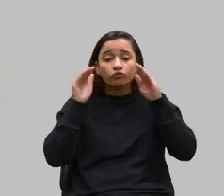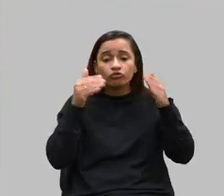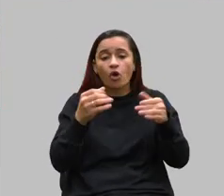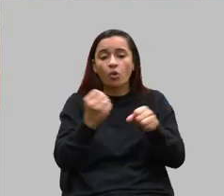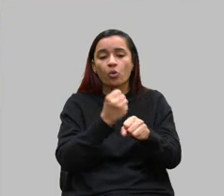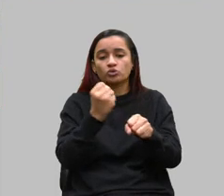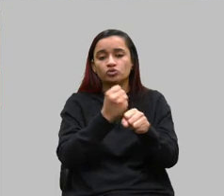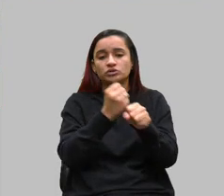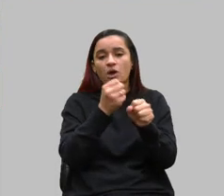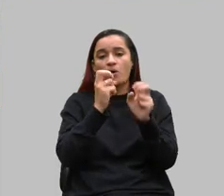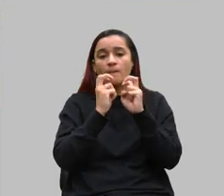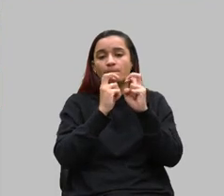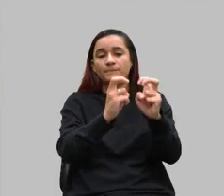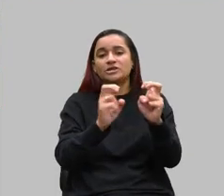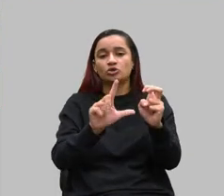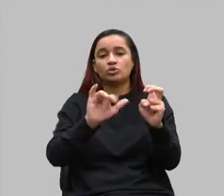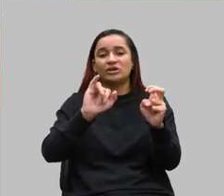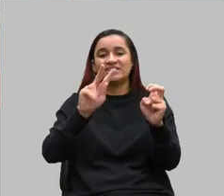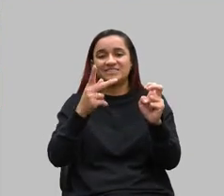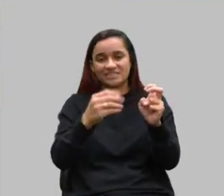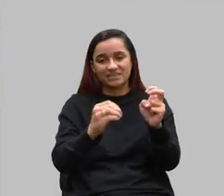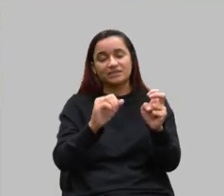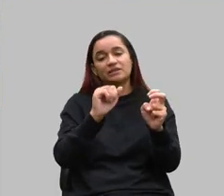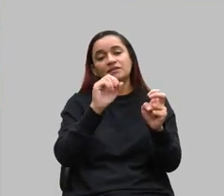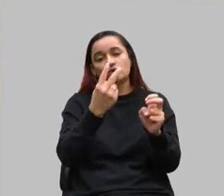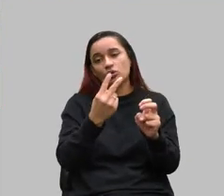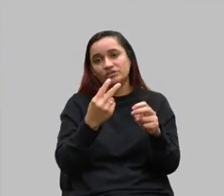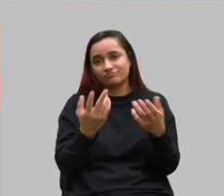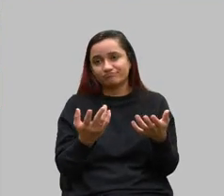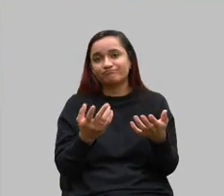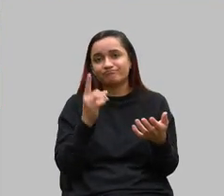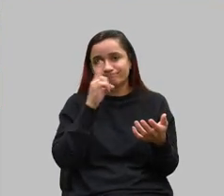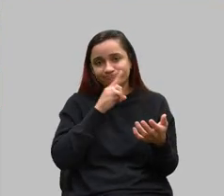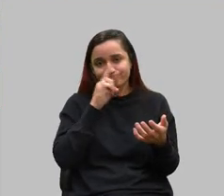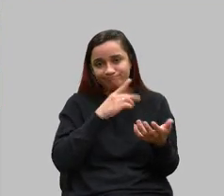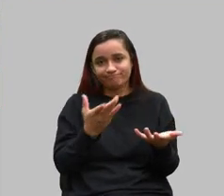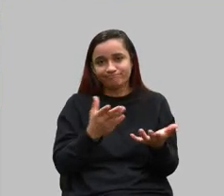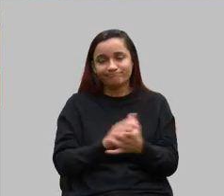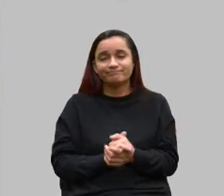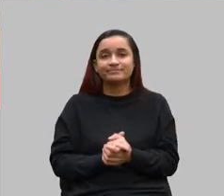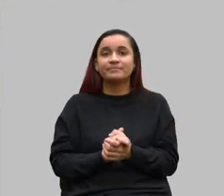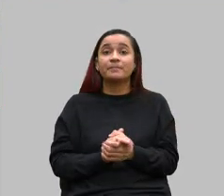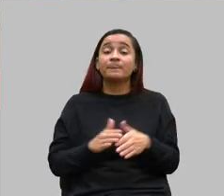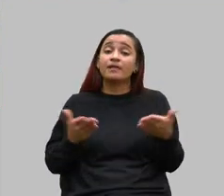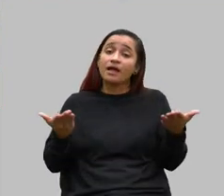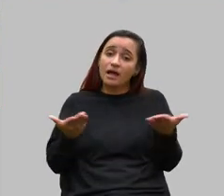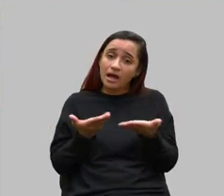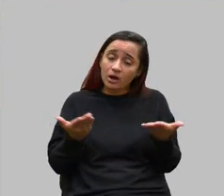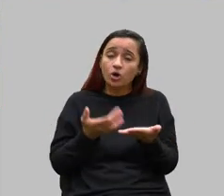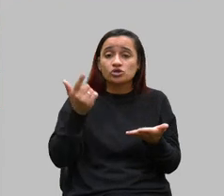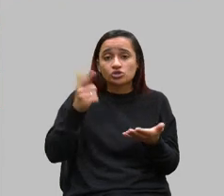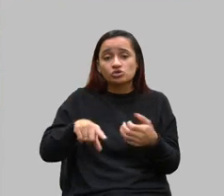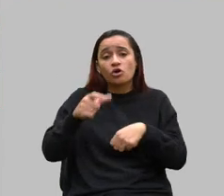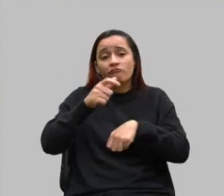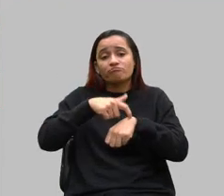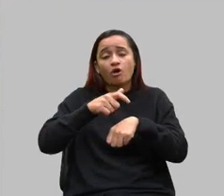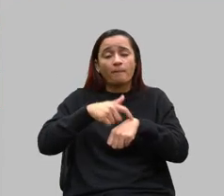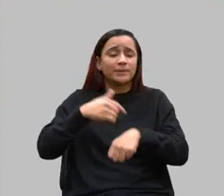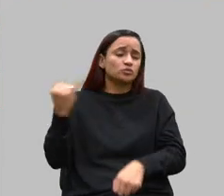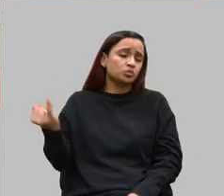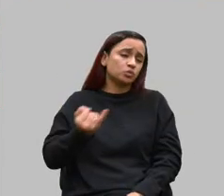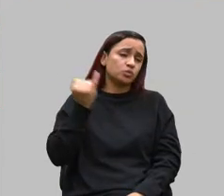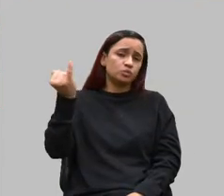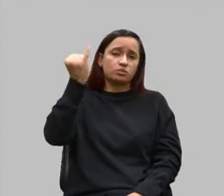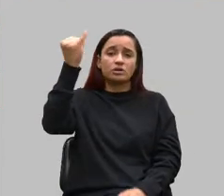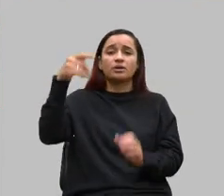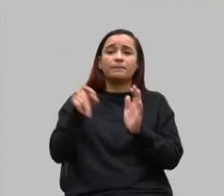tá então Realmente foi um furo e nós temos agora esse momento hisco na infraestrutura que com a com